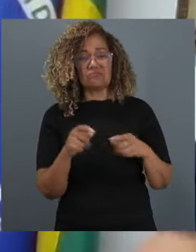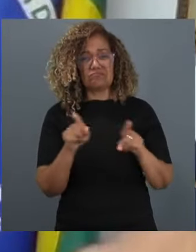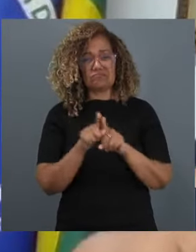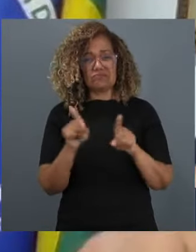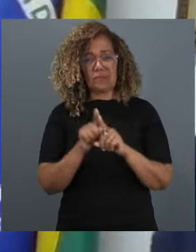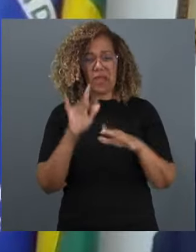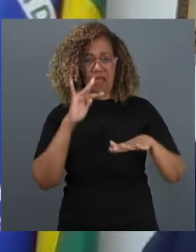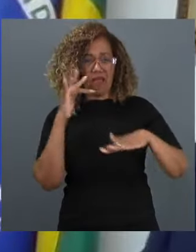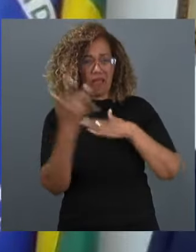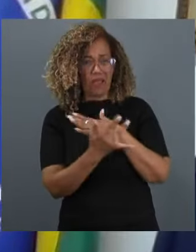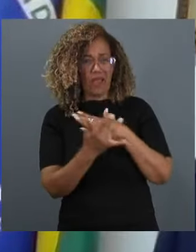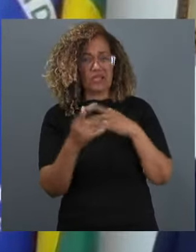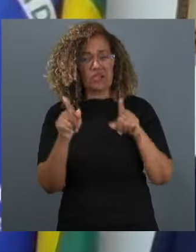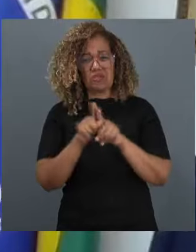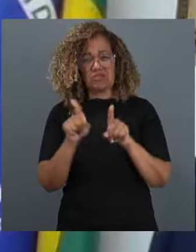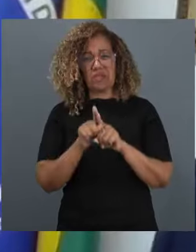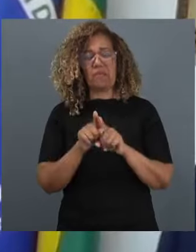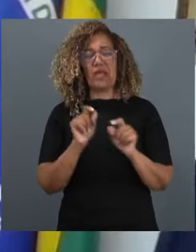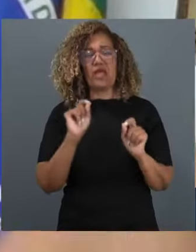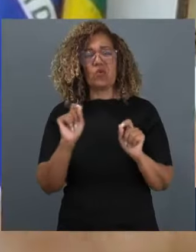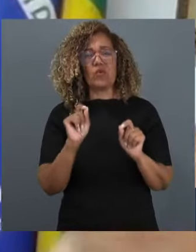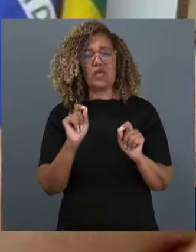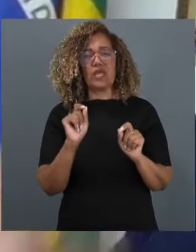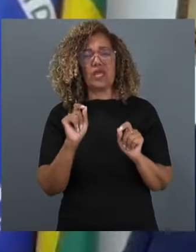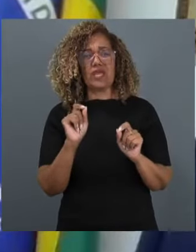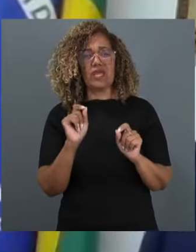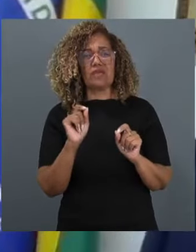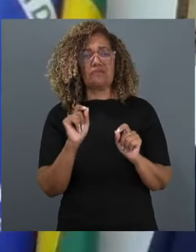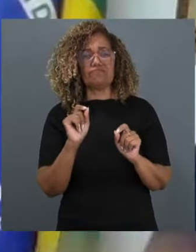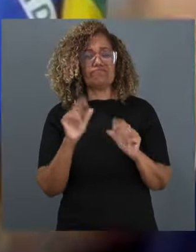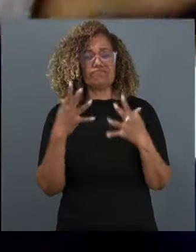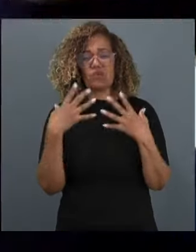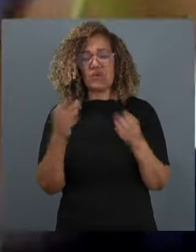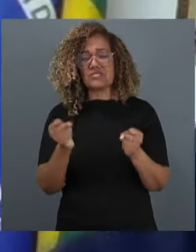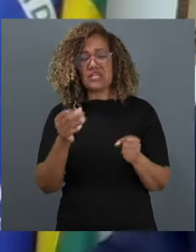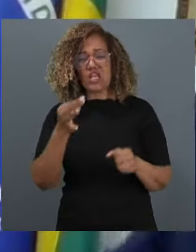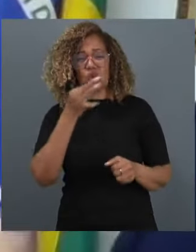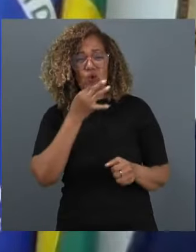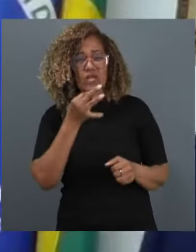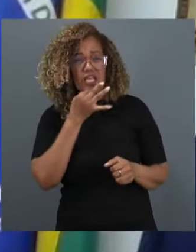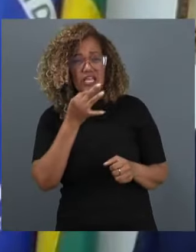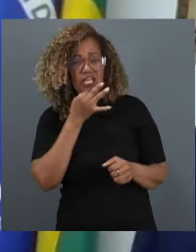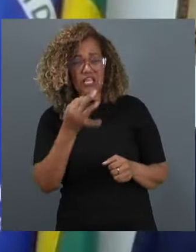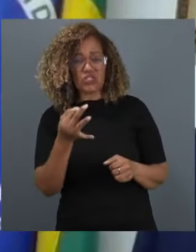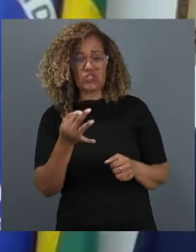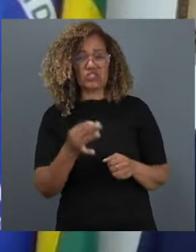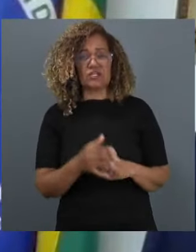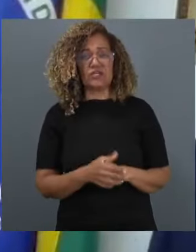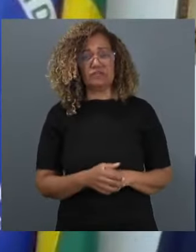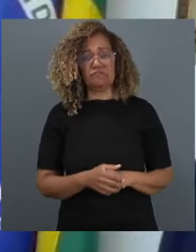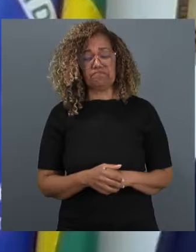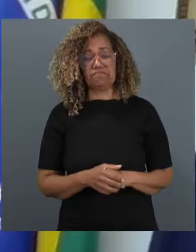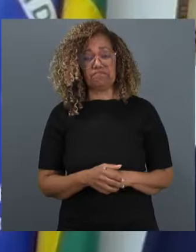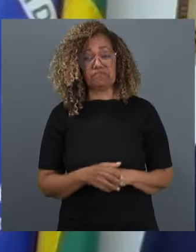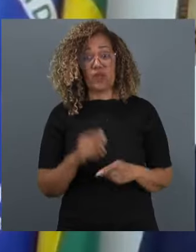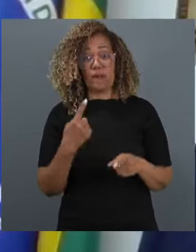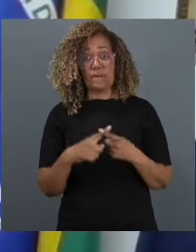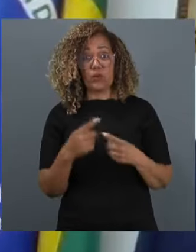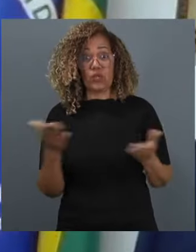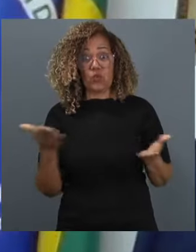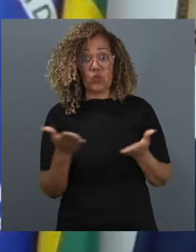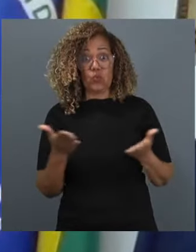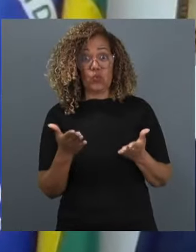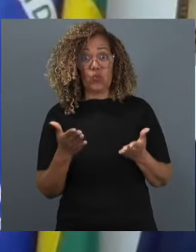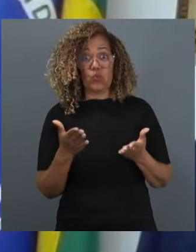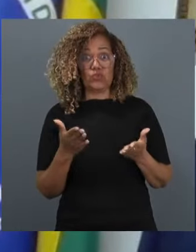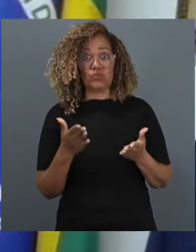que os poderosos estão incomodados, porque não aceitam crítica, querem impor goela abaixo pela mídia tradicional